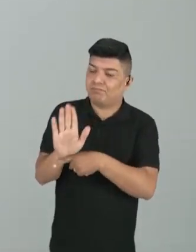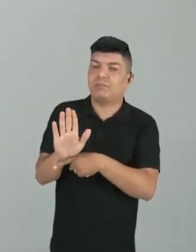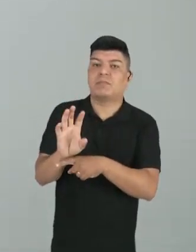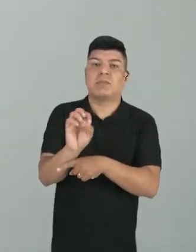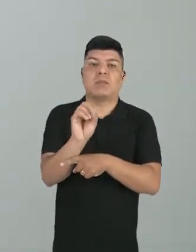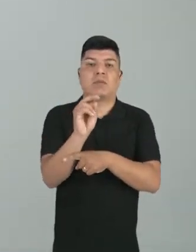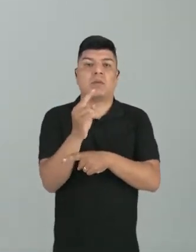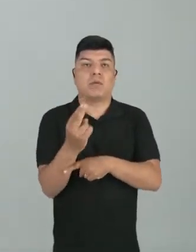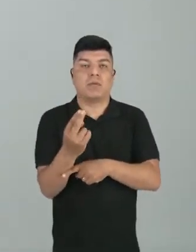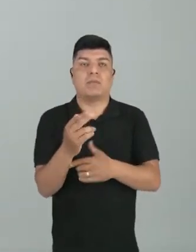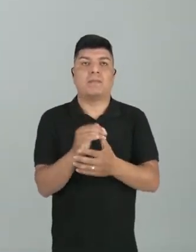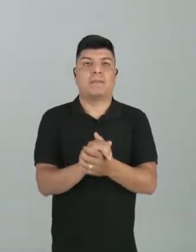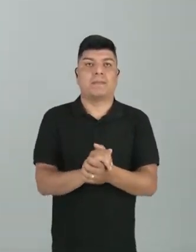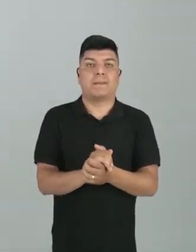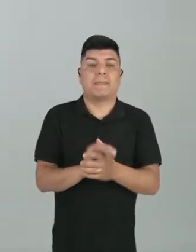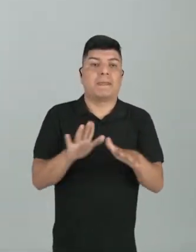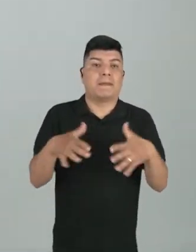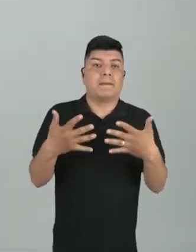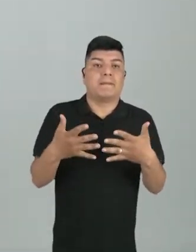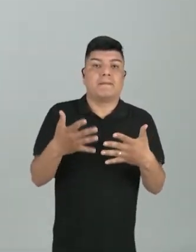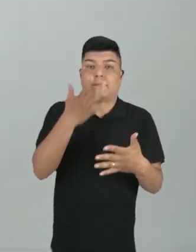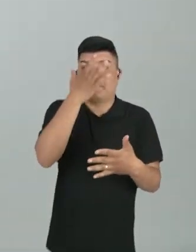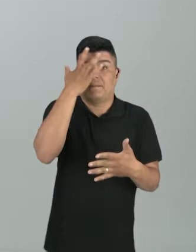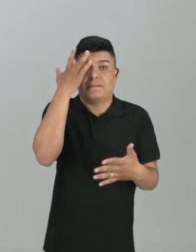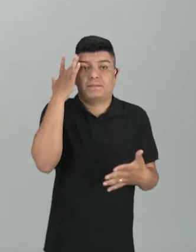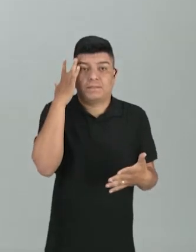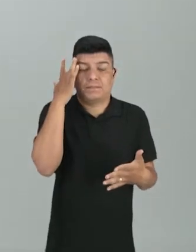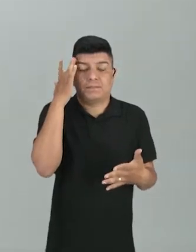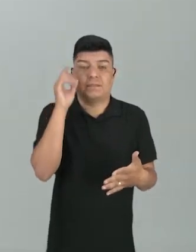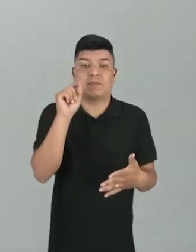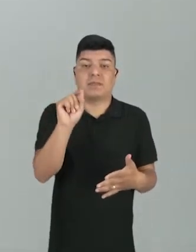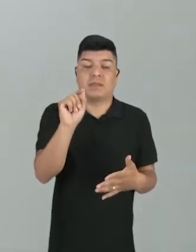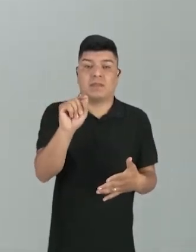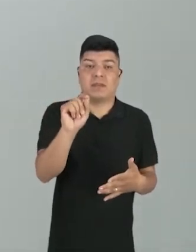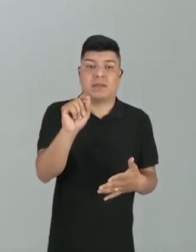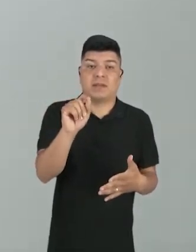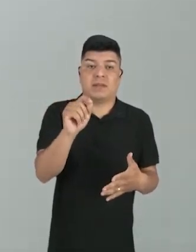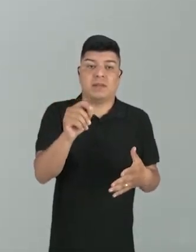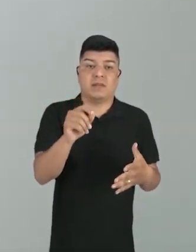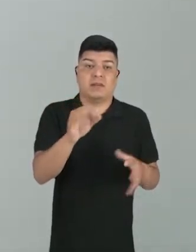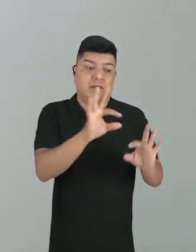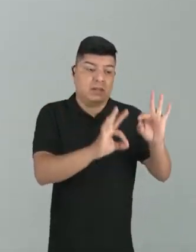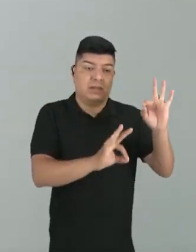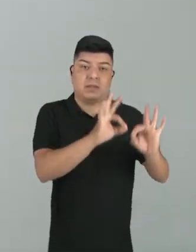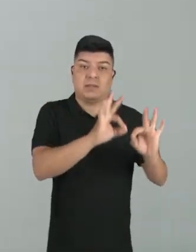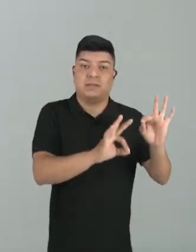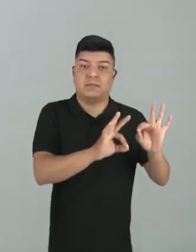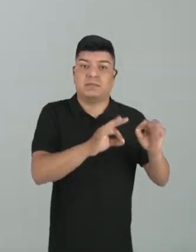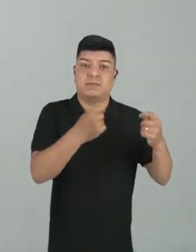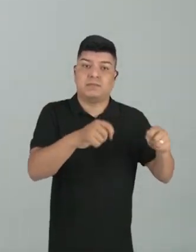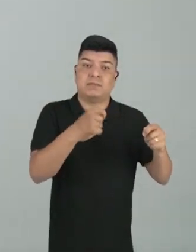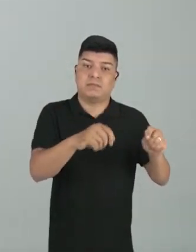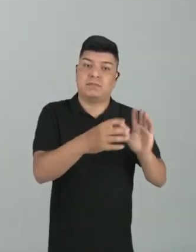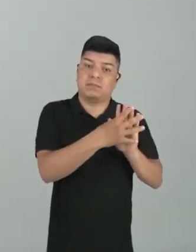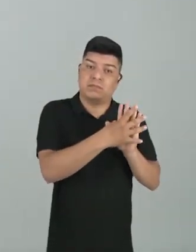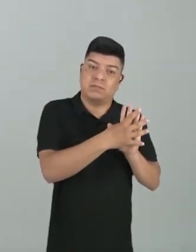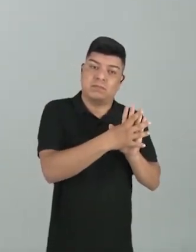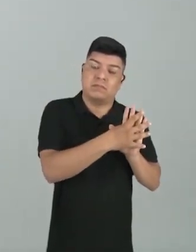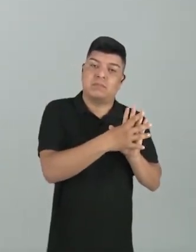Ou, em outras palavras, qual o público que esta organização acaba